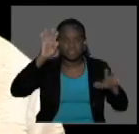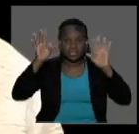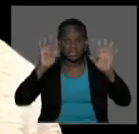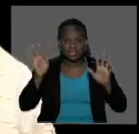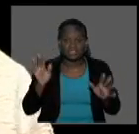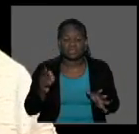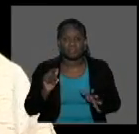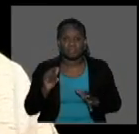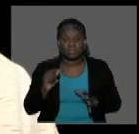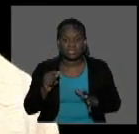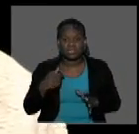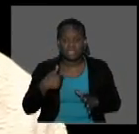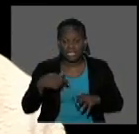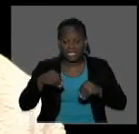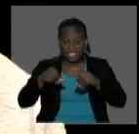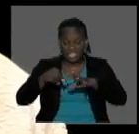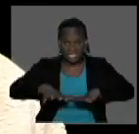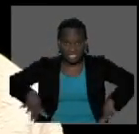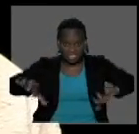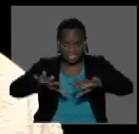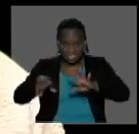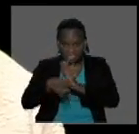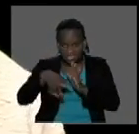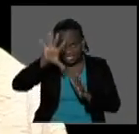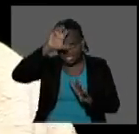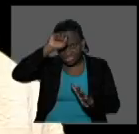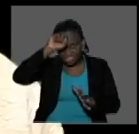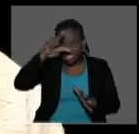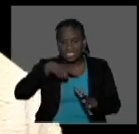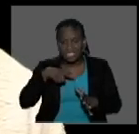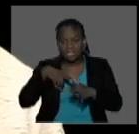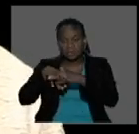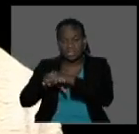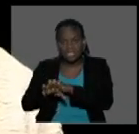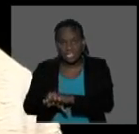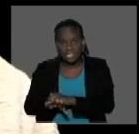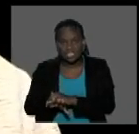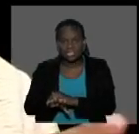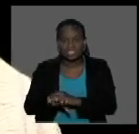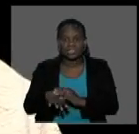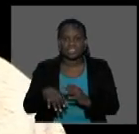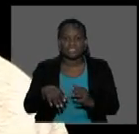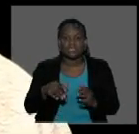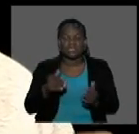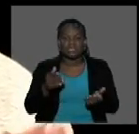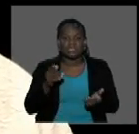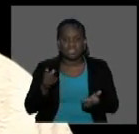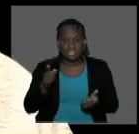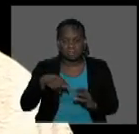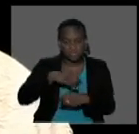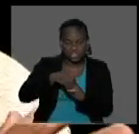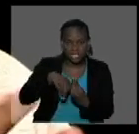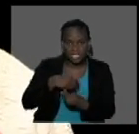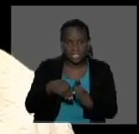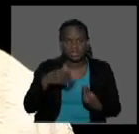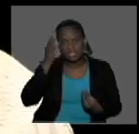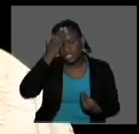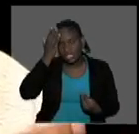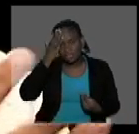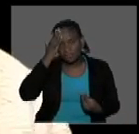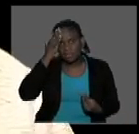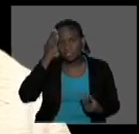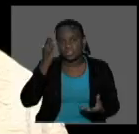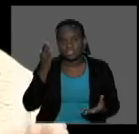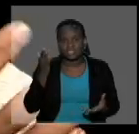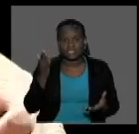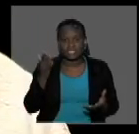não, entendo que é nos terreiros que estão guardados de forma amalgamada, mesclada,